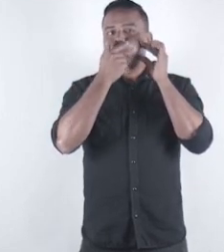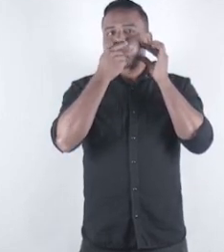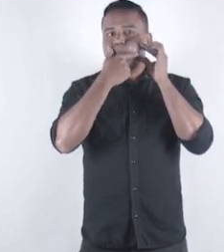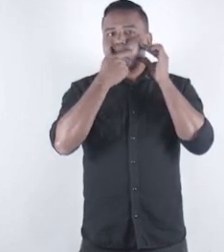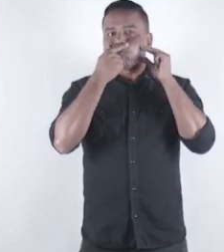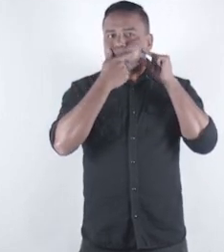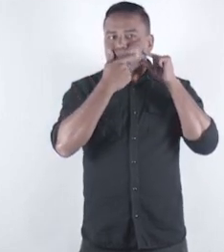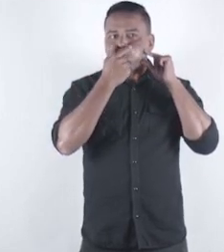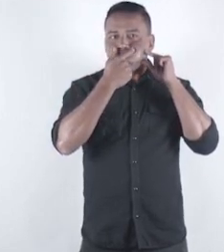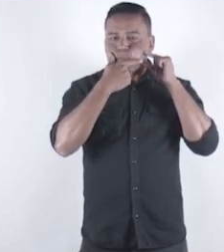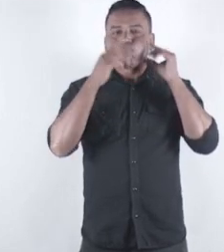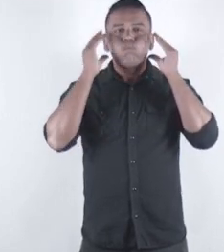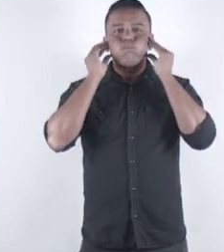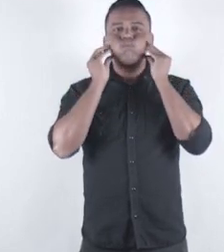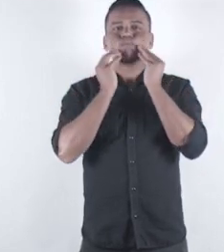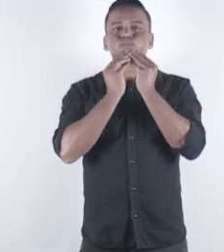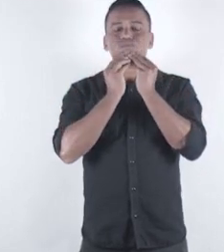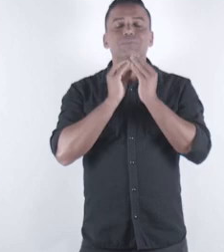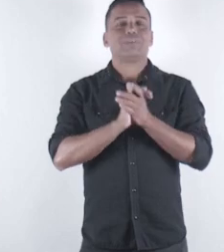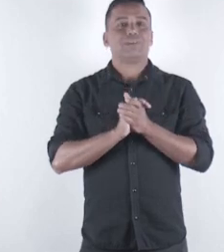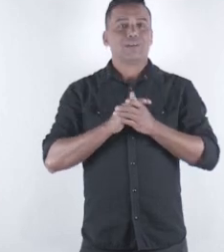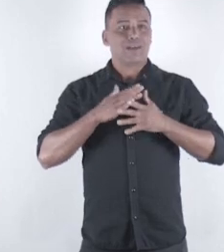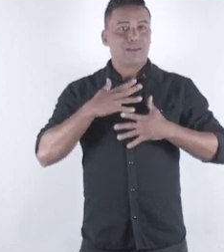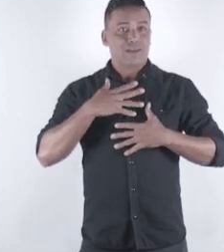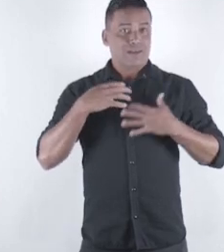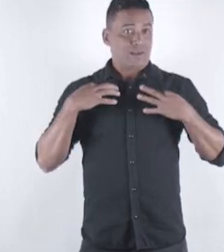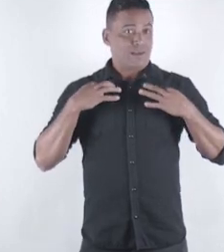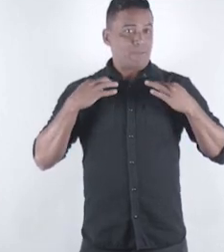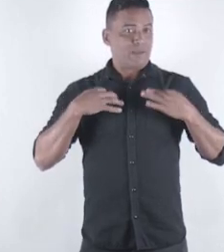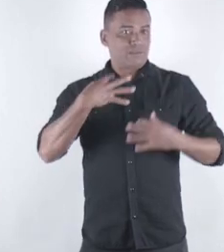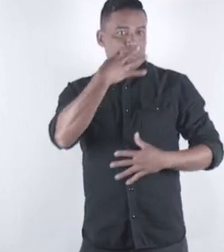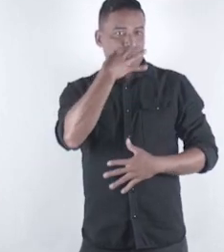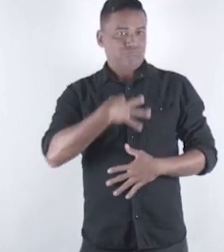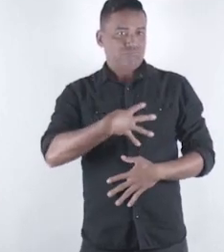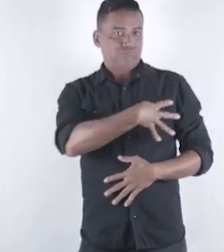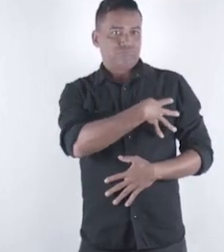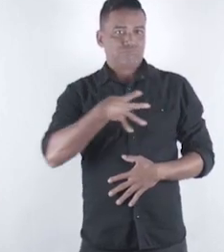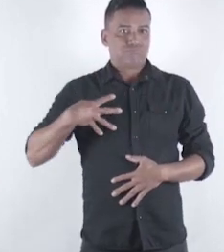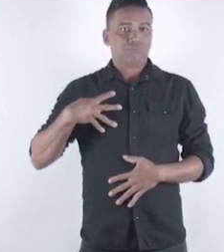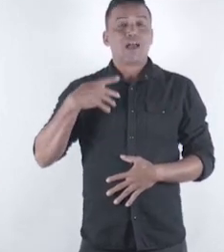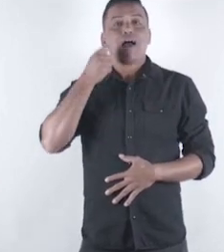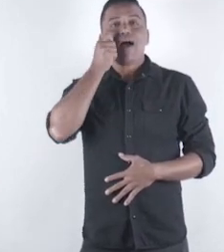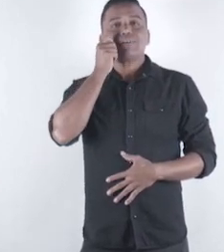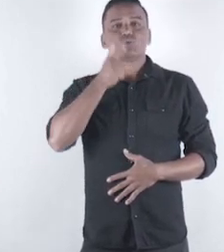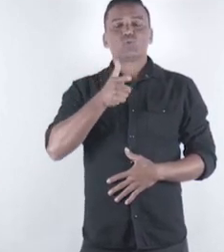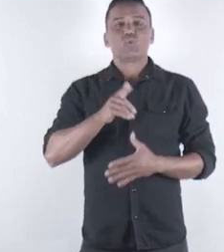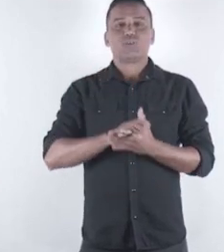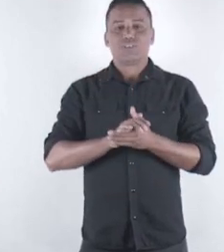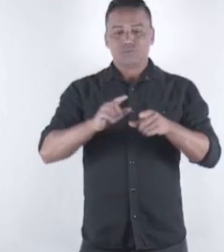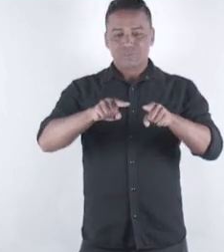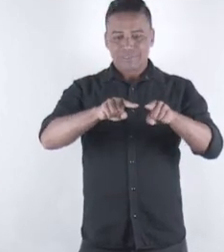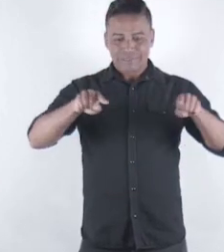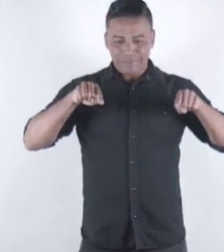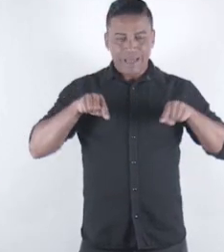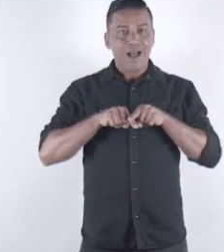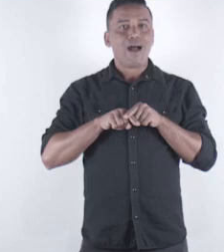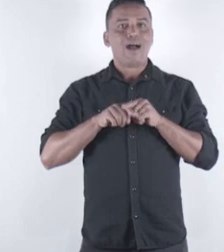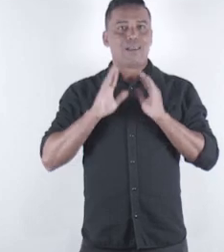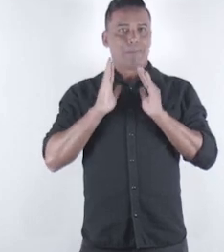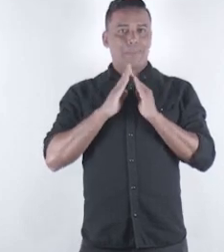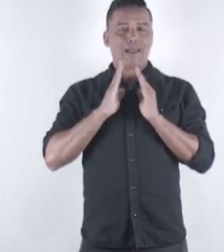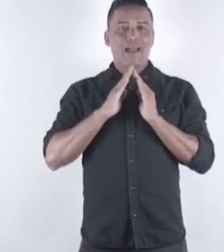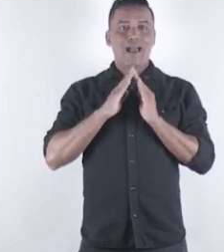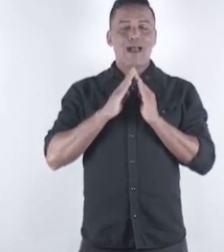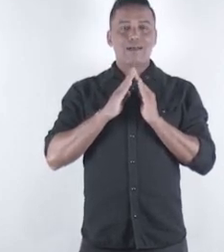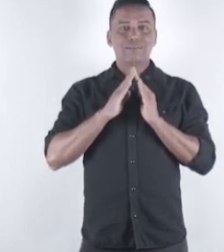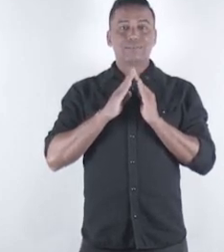também. E estou usando uma camisa xadrez azul. Estou aqui na sala da minha casa. À